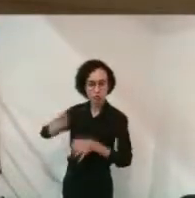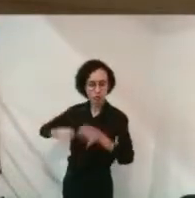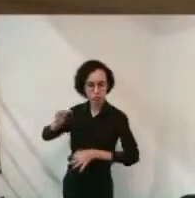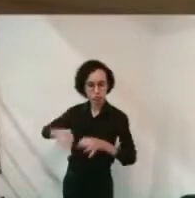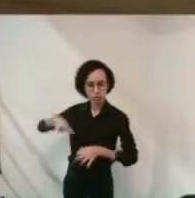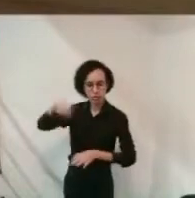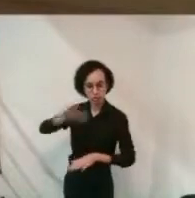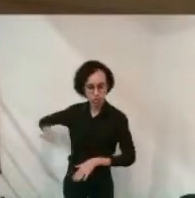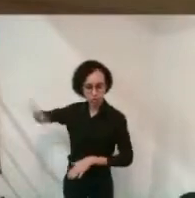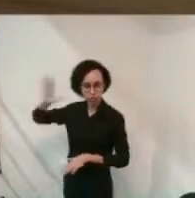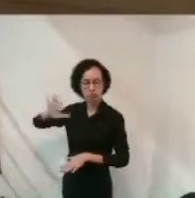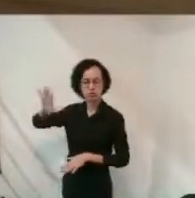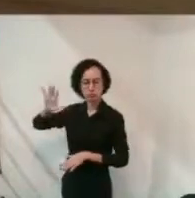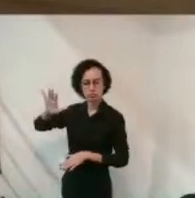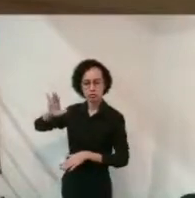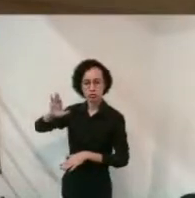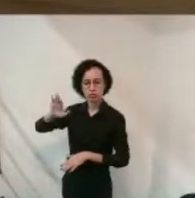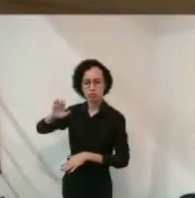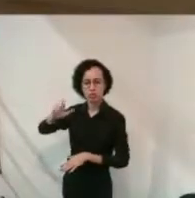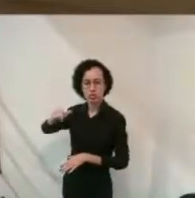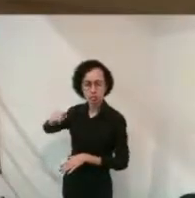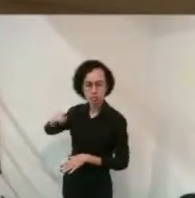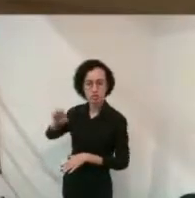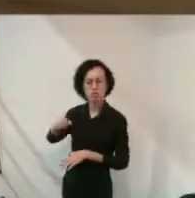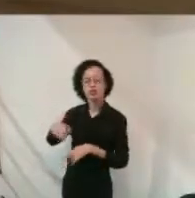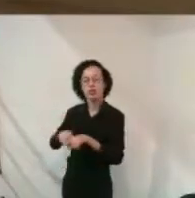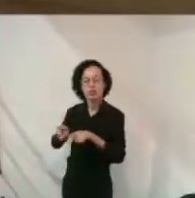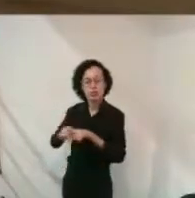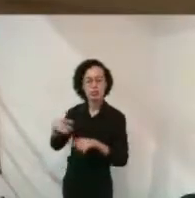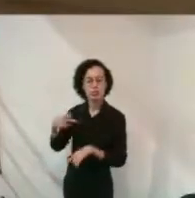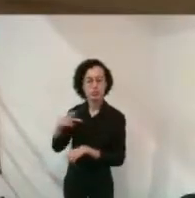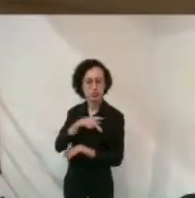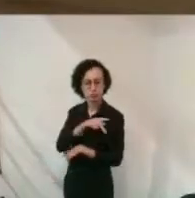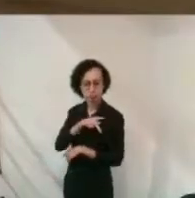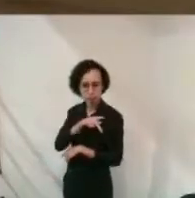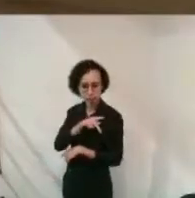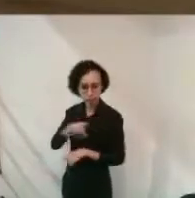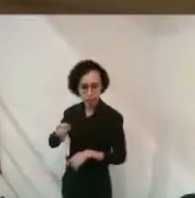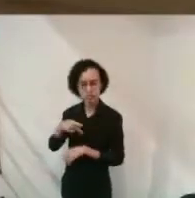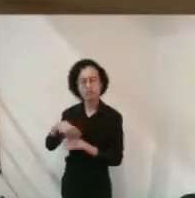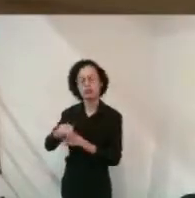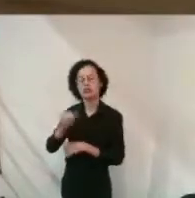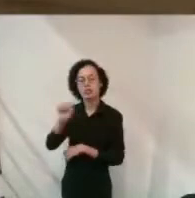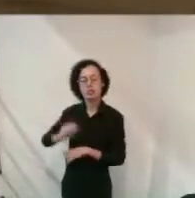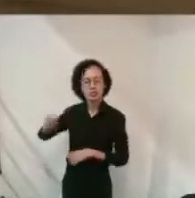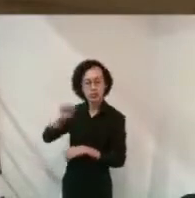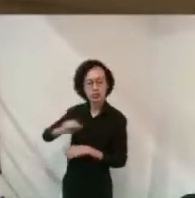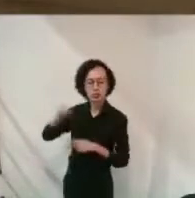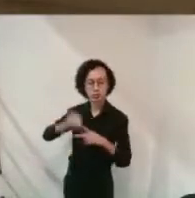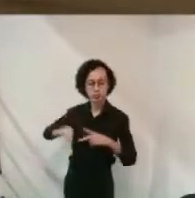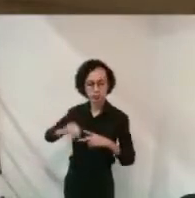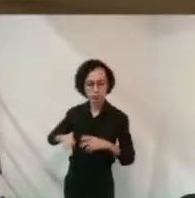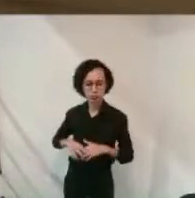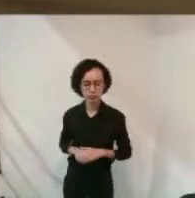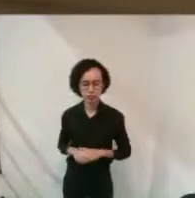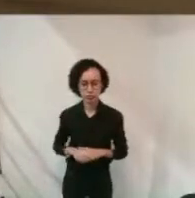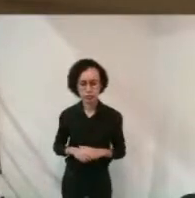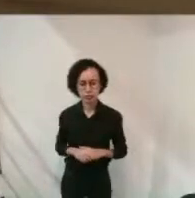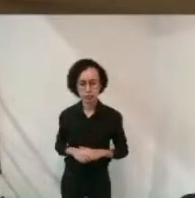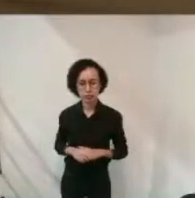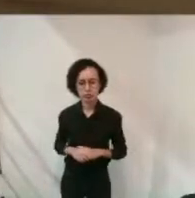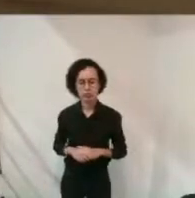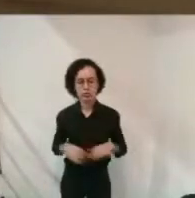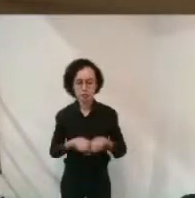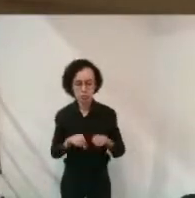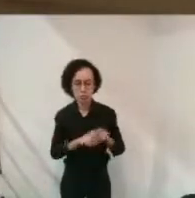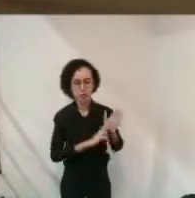Nordeste, doutora Elaine Cardoso, e da nossa presidente da Associação do Ministério Público de Pernambuco, neste ato